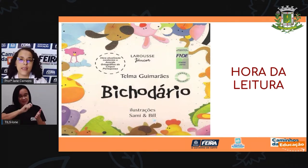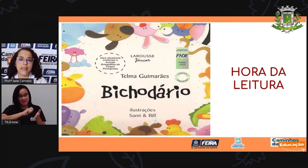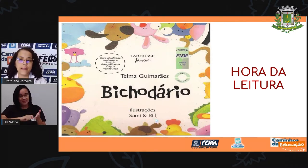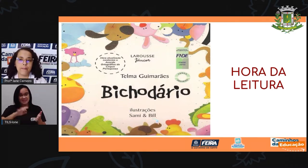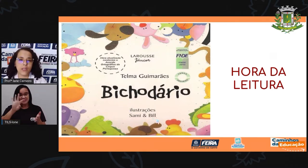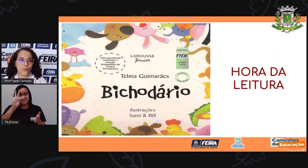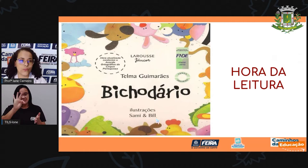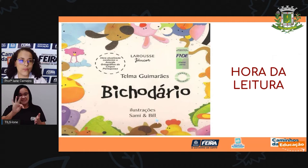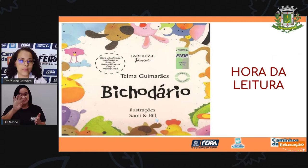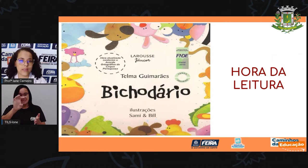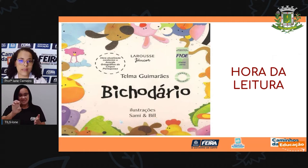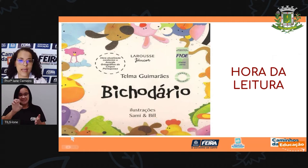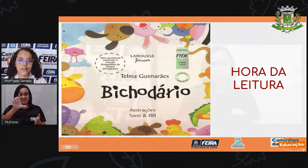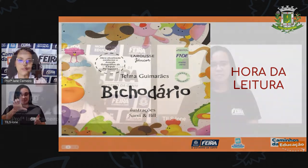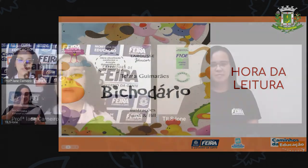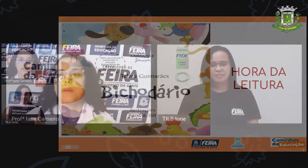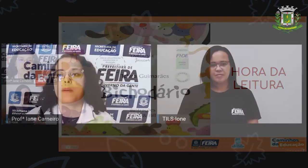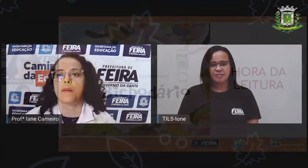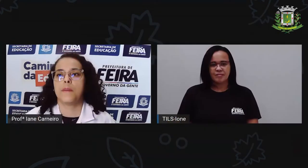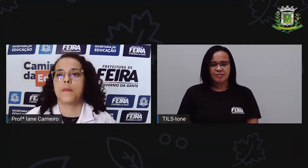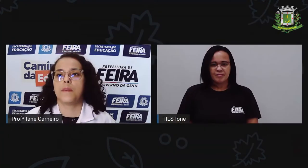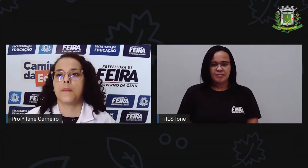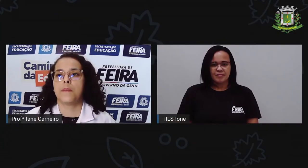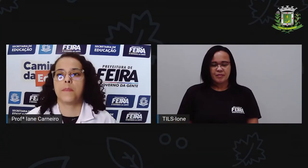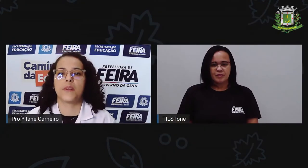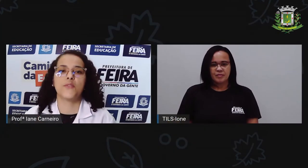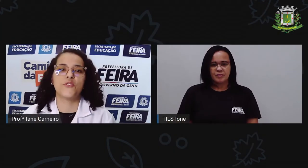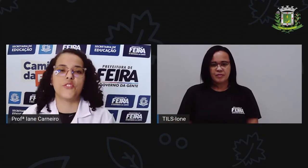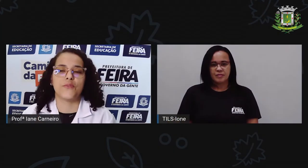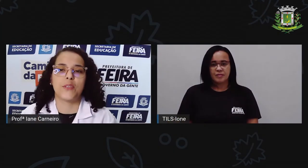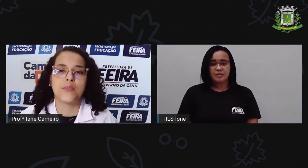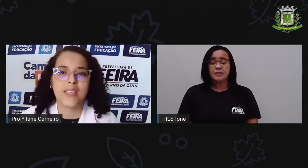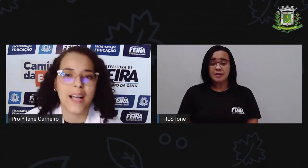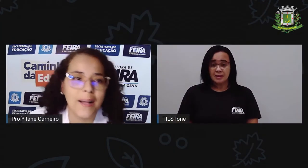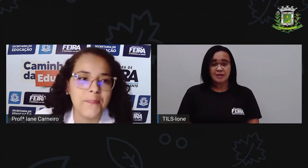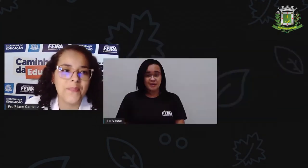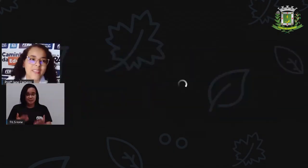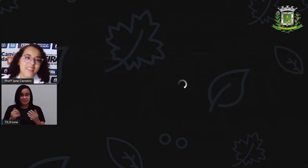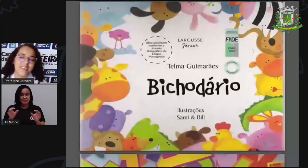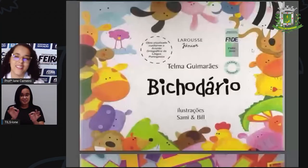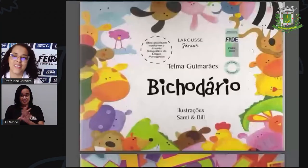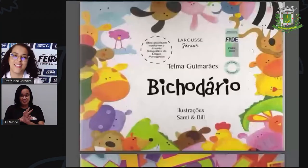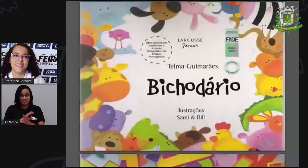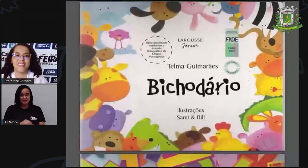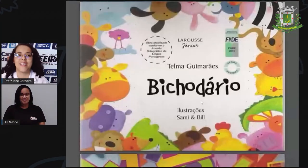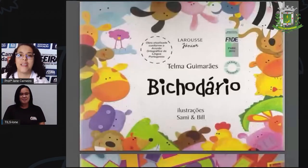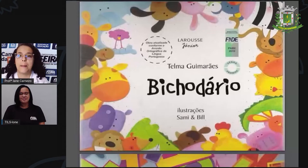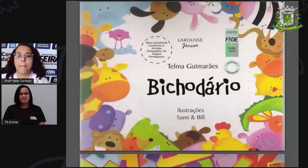Sami e Bill, tá certo? Prontinho, vamos lá.